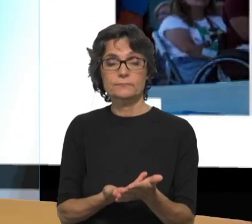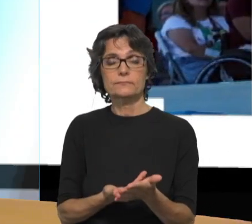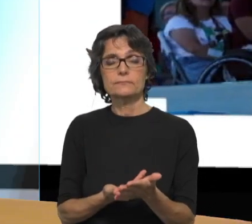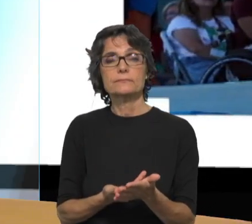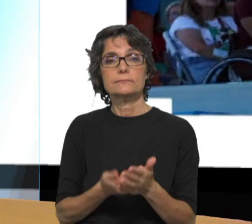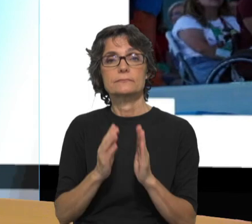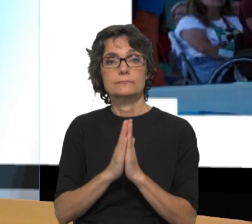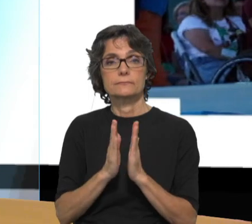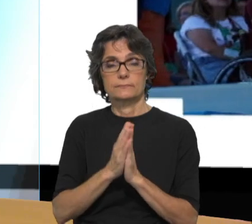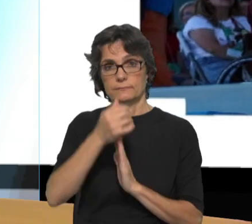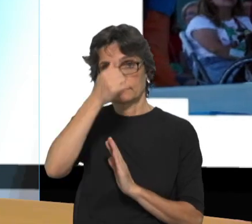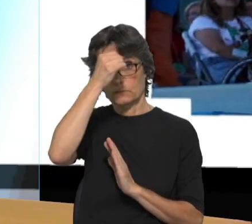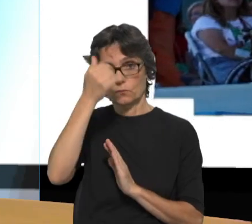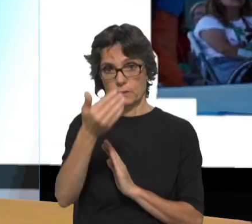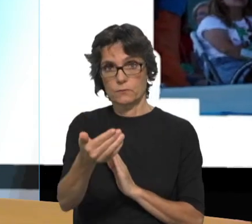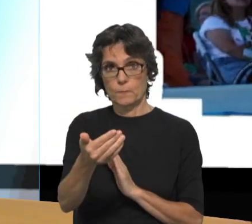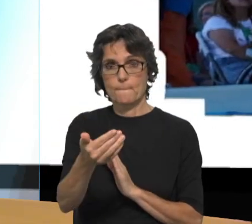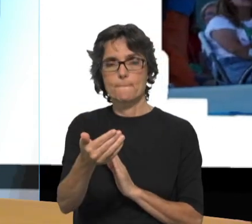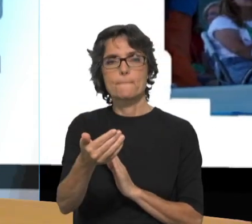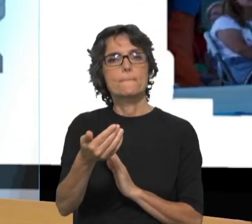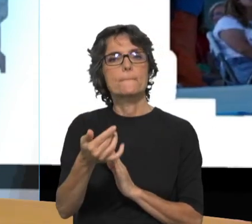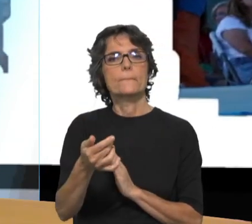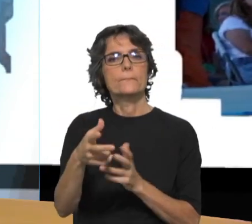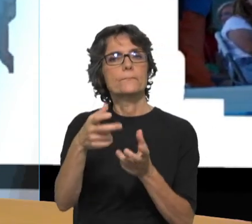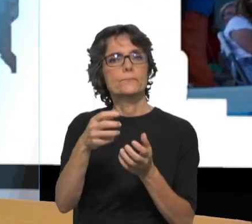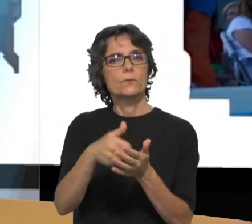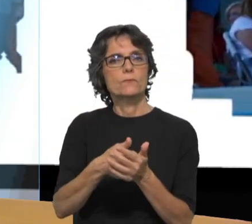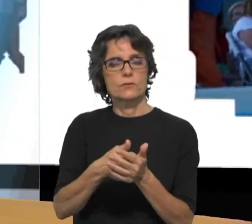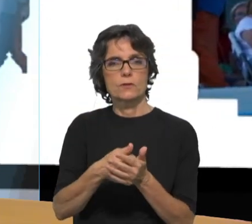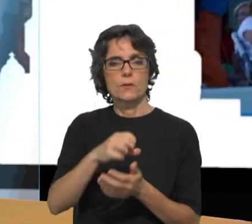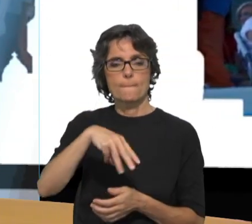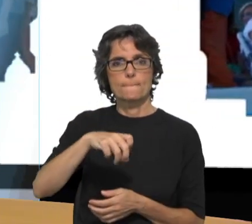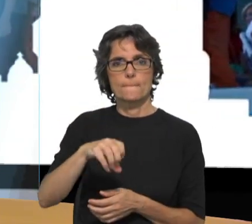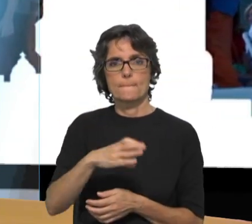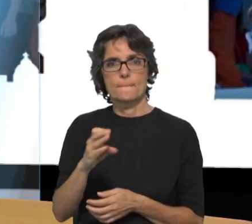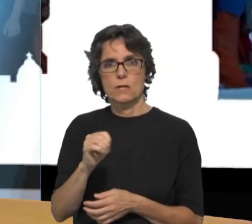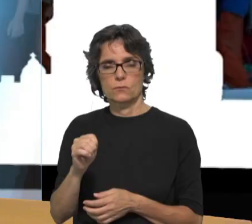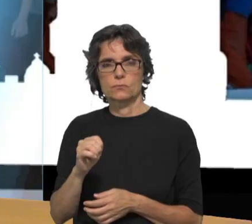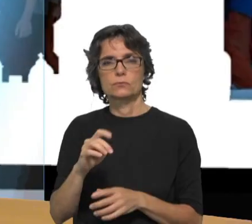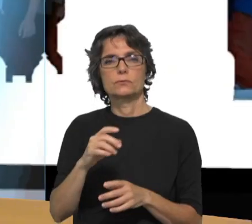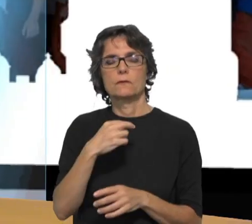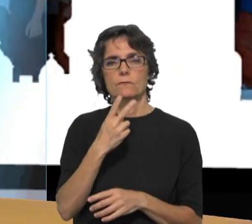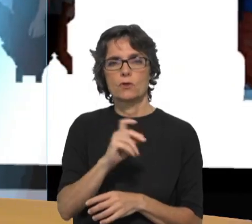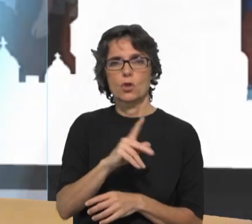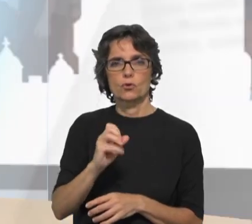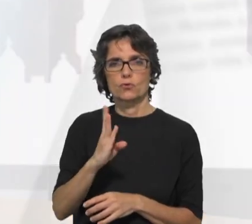a celebração litúrgica do próximo domingo, vamos escutar o Evangelho de Marcos na voz de Leonor João.